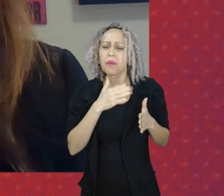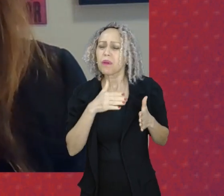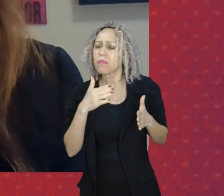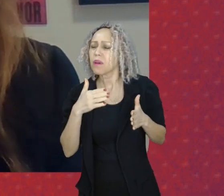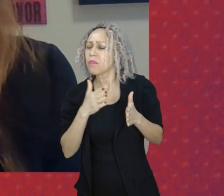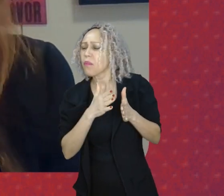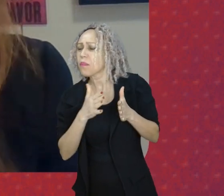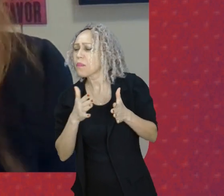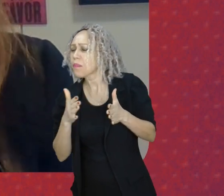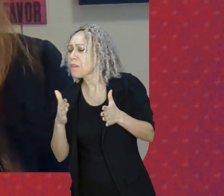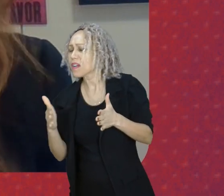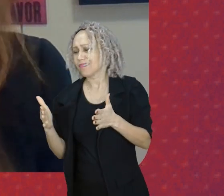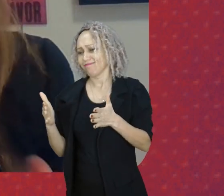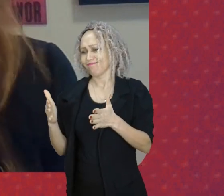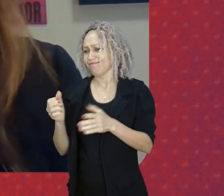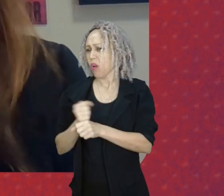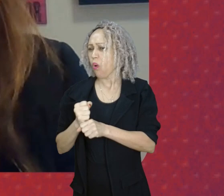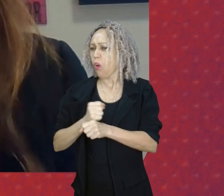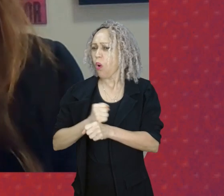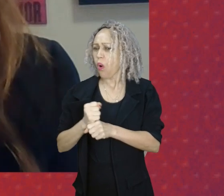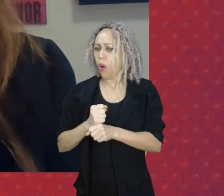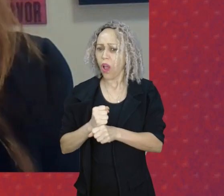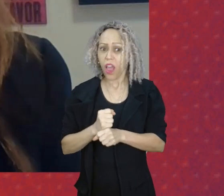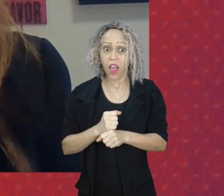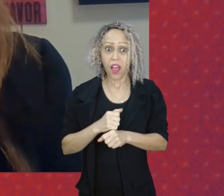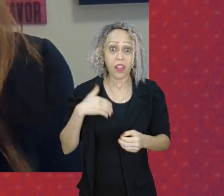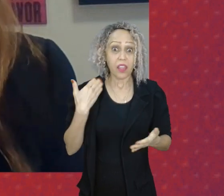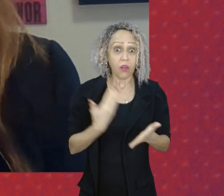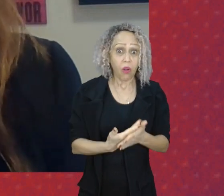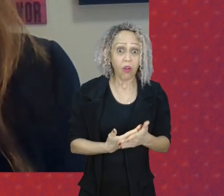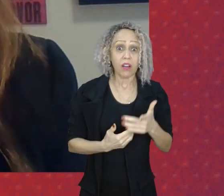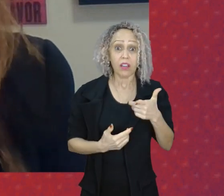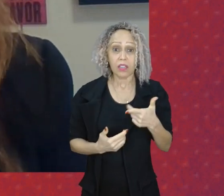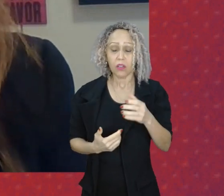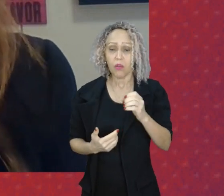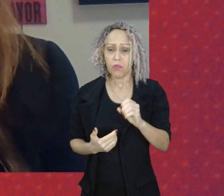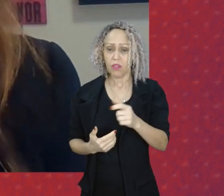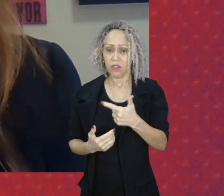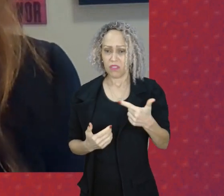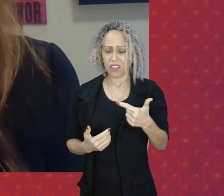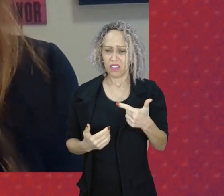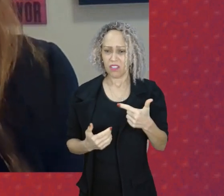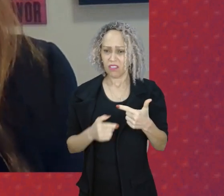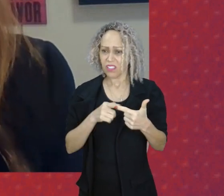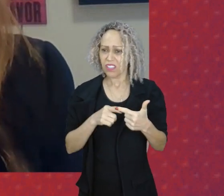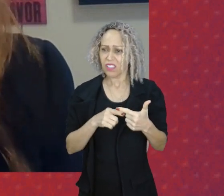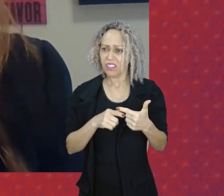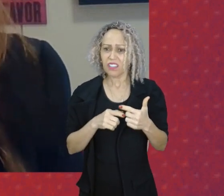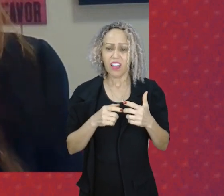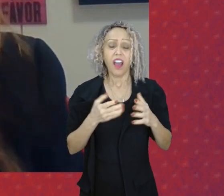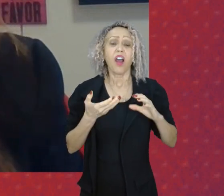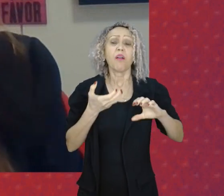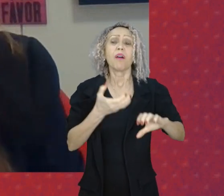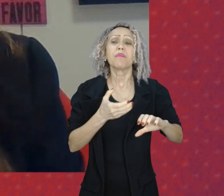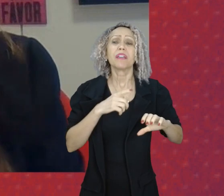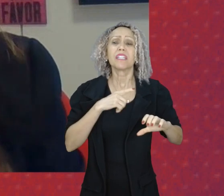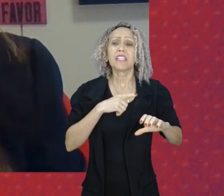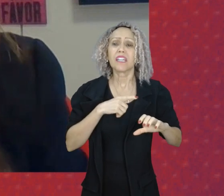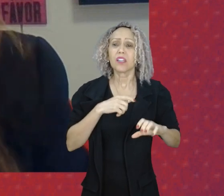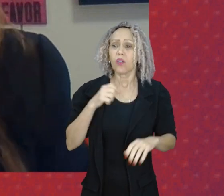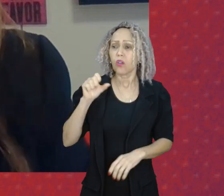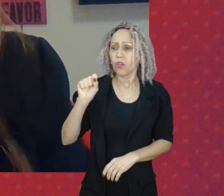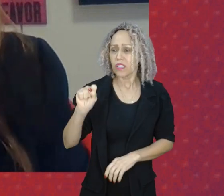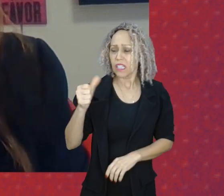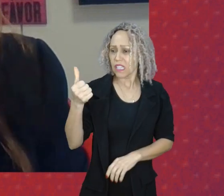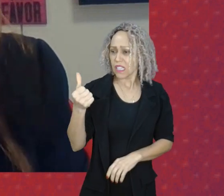e branco. Hoje, né, ainda em 2022, no nosso parlamento, a gente tem apenas 76 mulheres